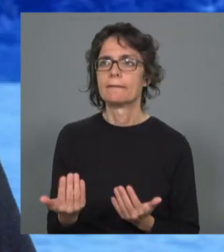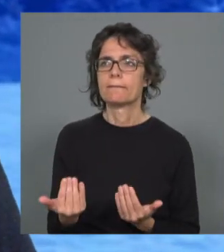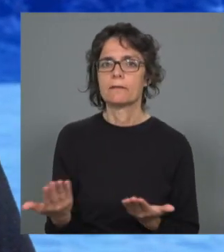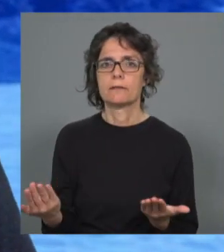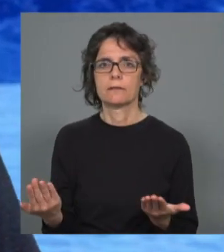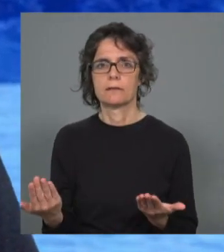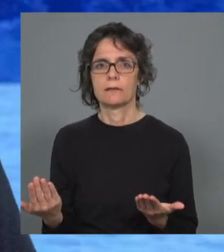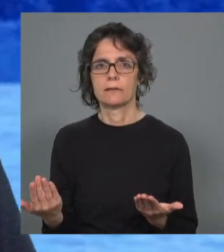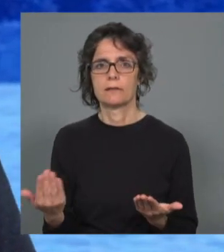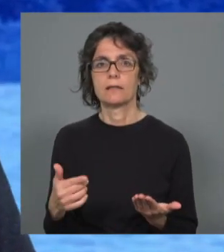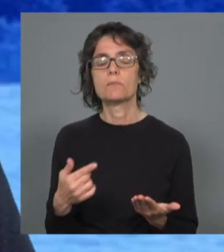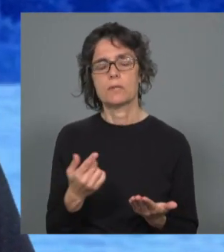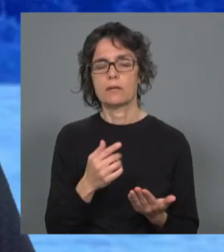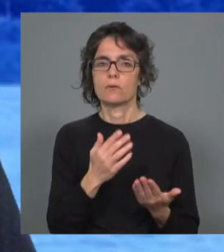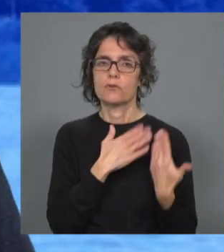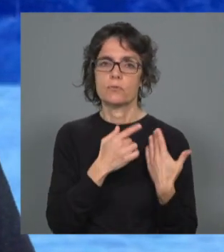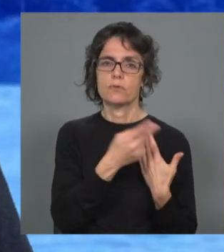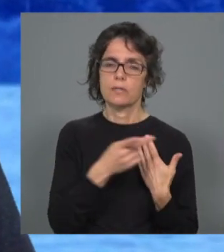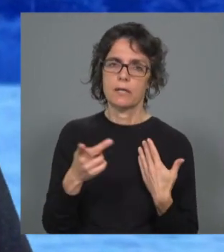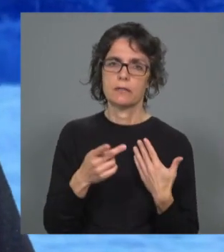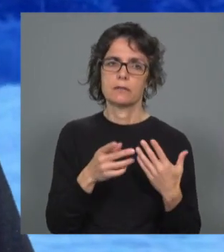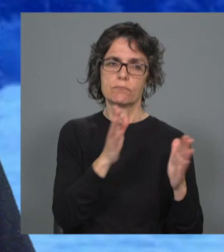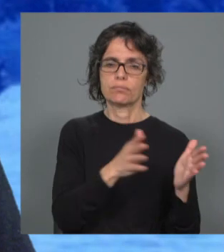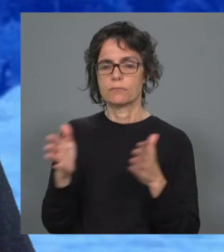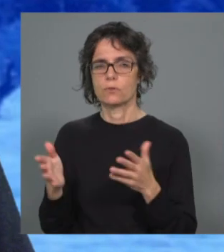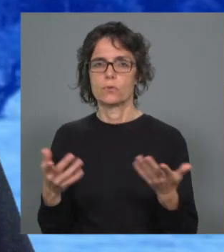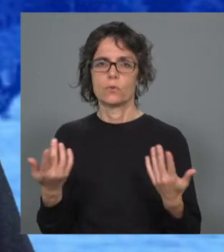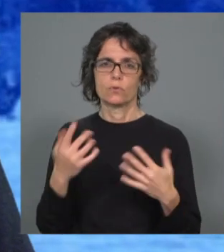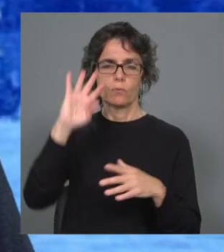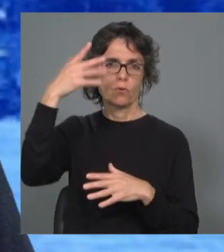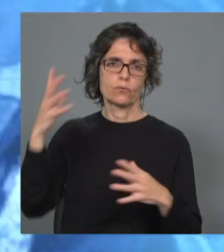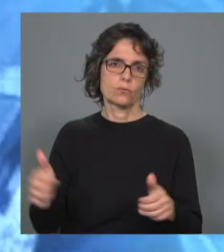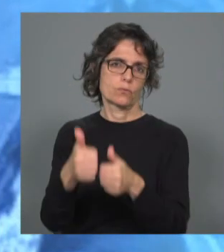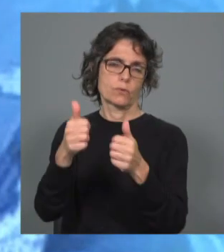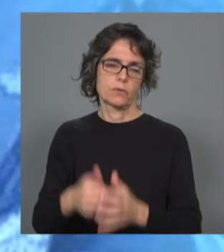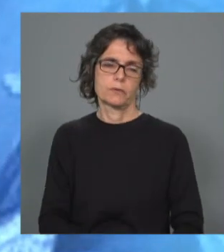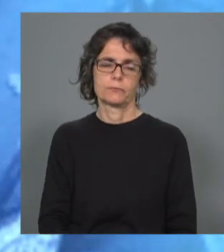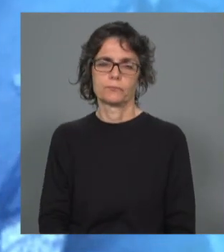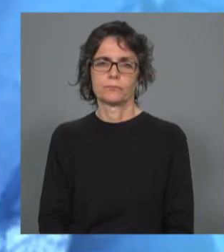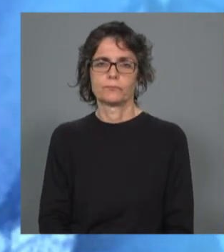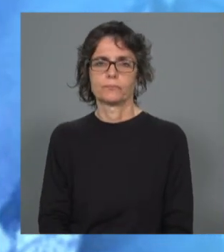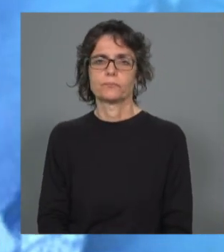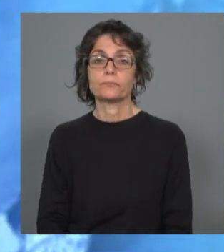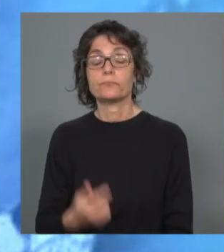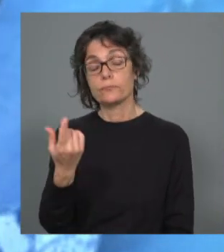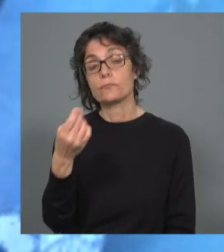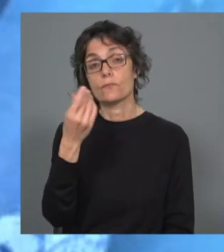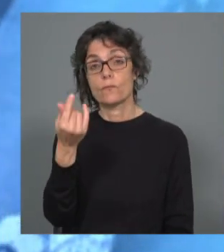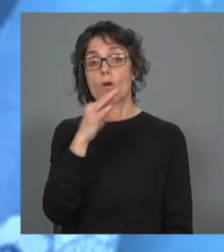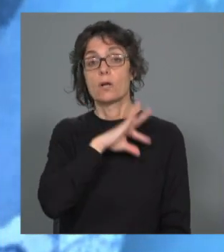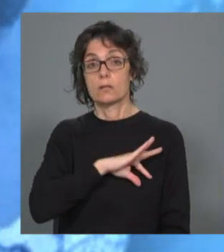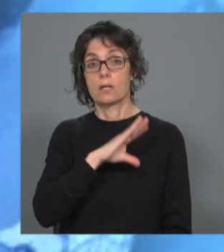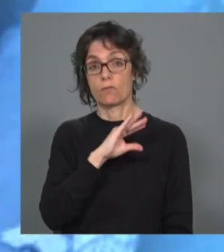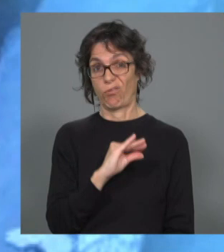as partes a desenvolver-se nos tempos futuros, sim. Já aqui falamos da precariedade, dos salários baixos. Portugal tem